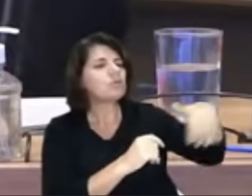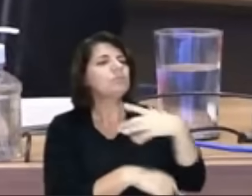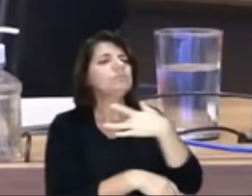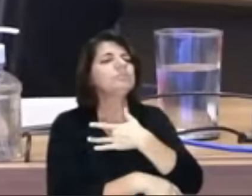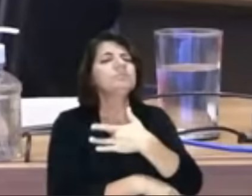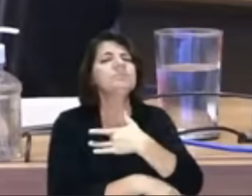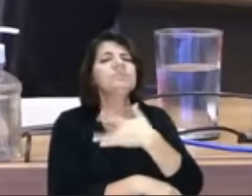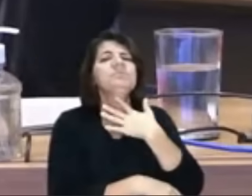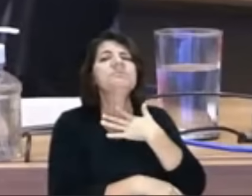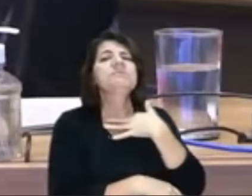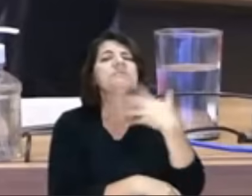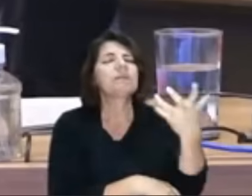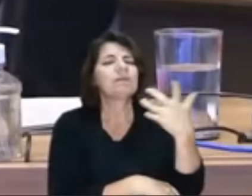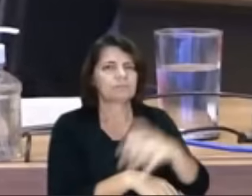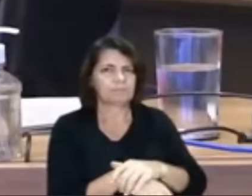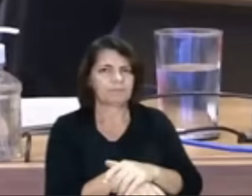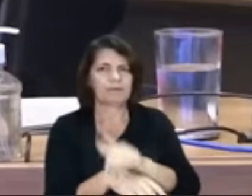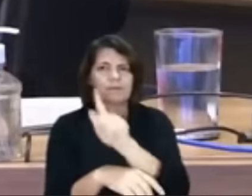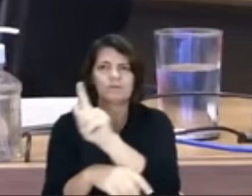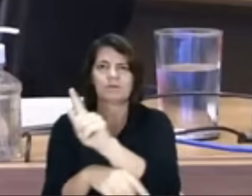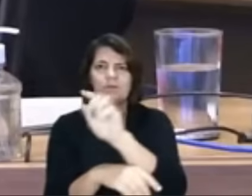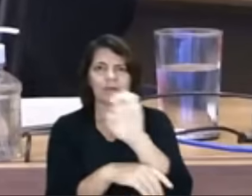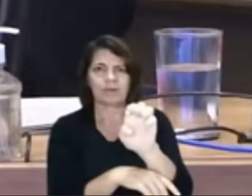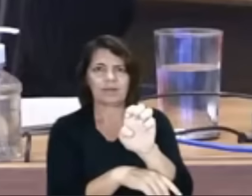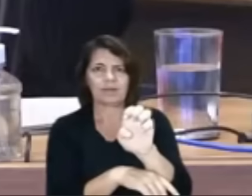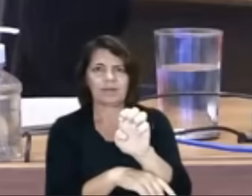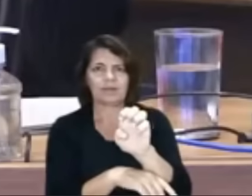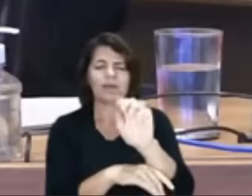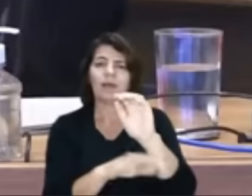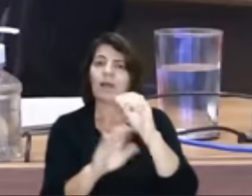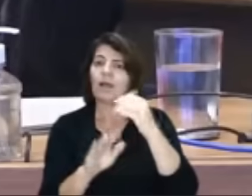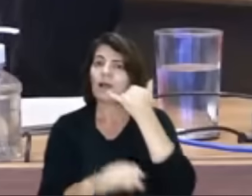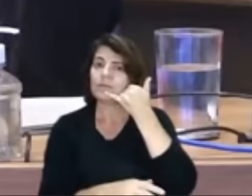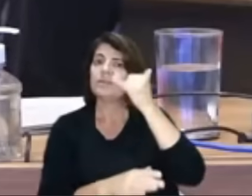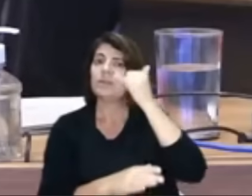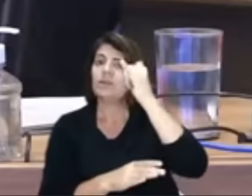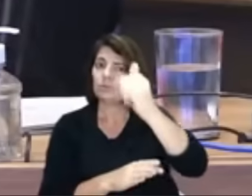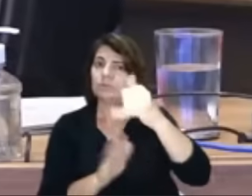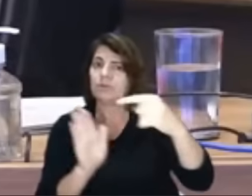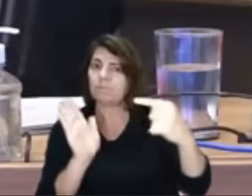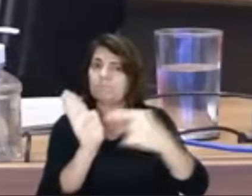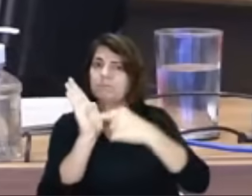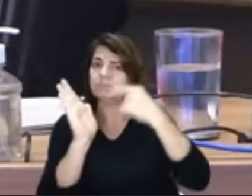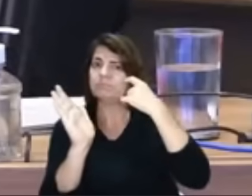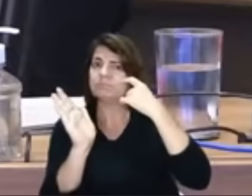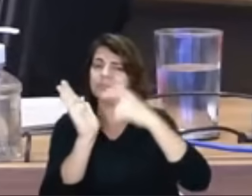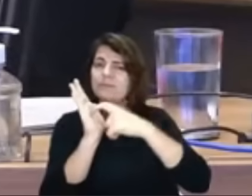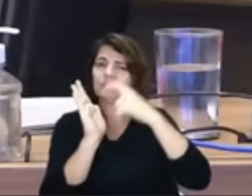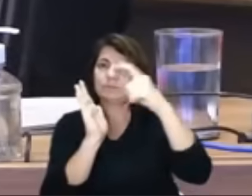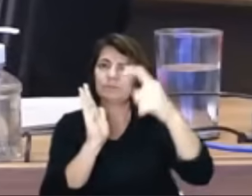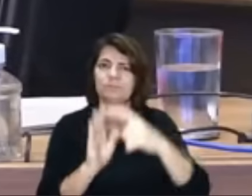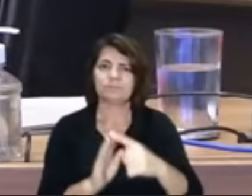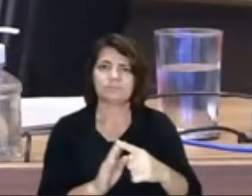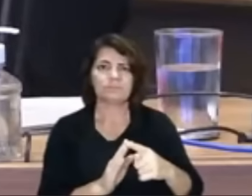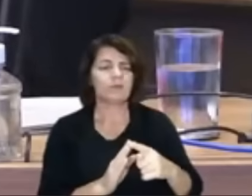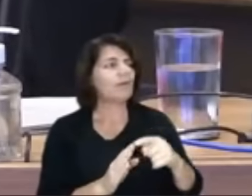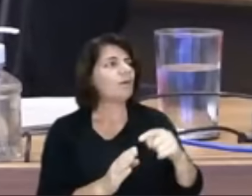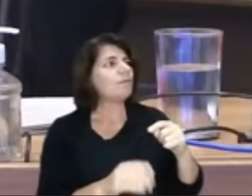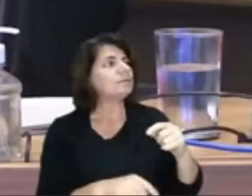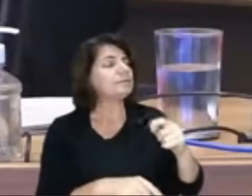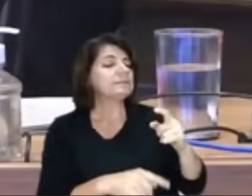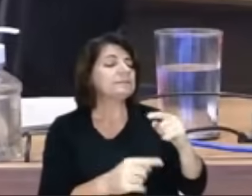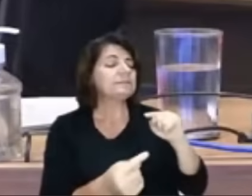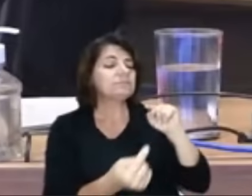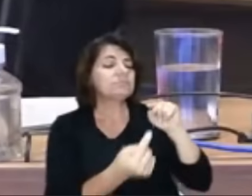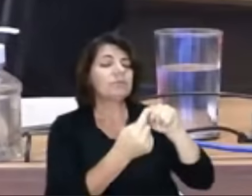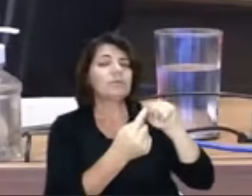pgr apresentou uma denúncia contra a Cúpula da Polícia Militar do Distrito Federal com motivações eh motivações que supostamente as pessoas não